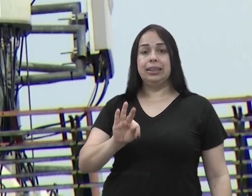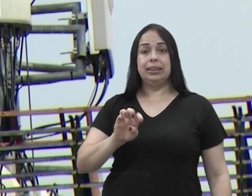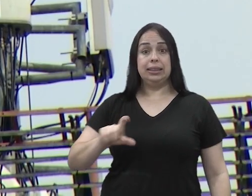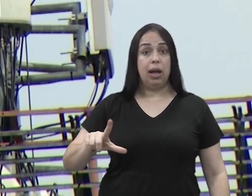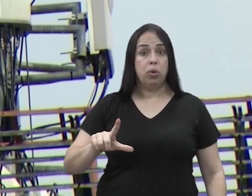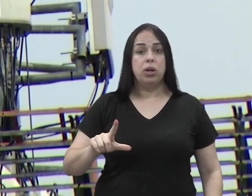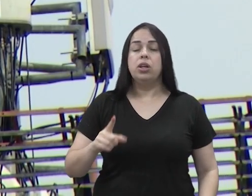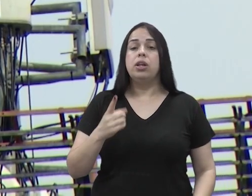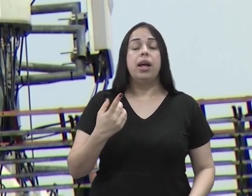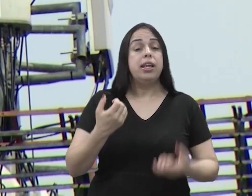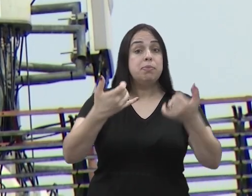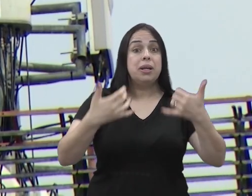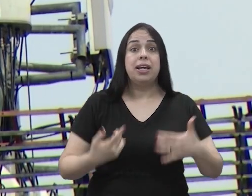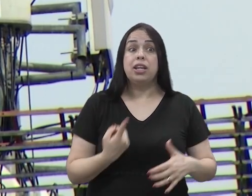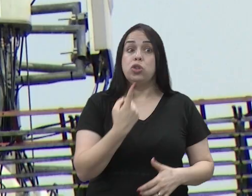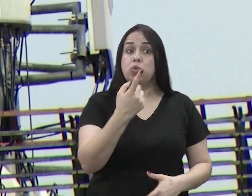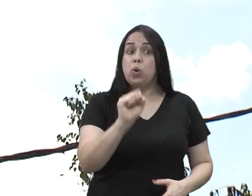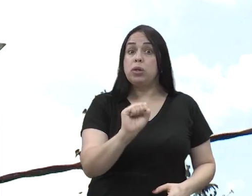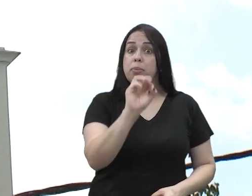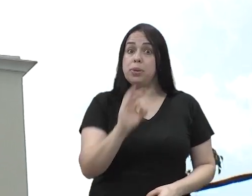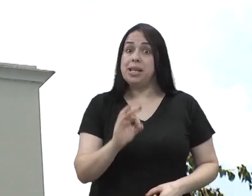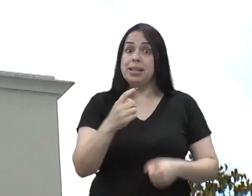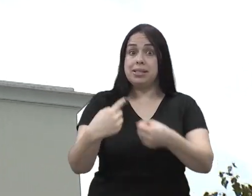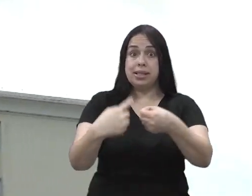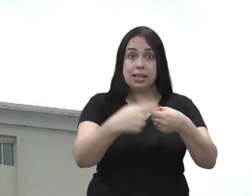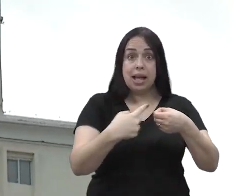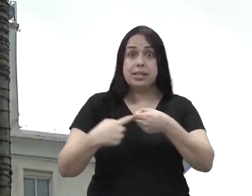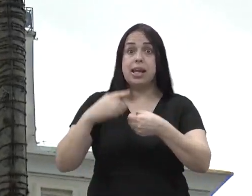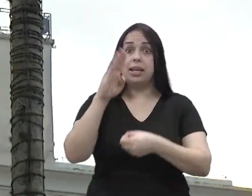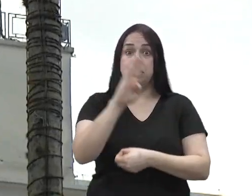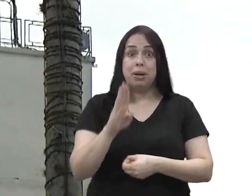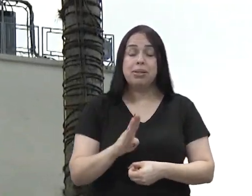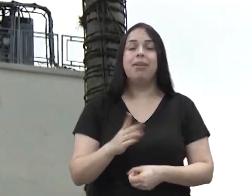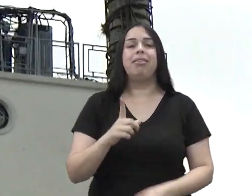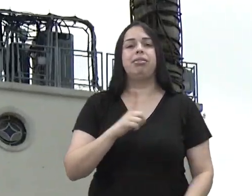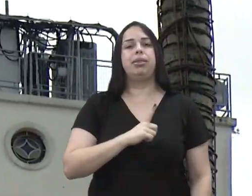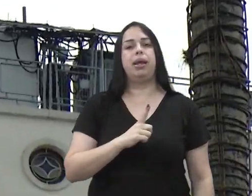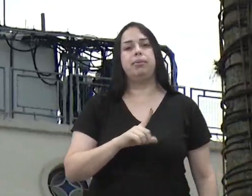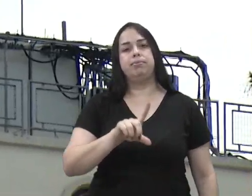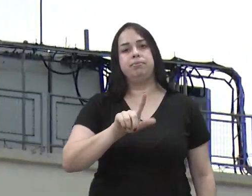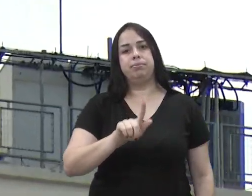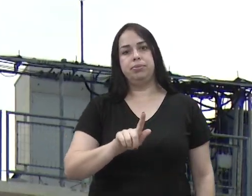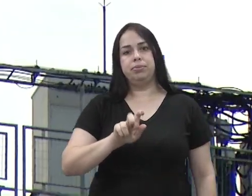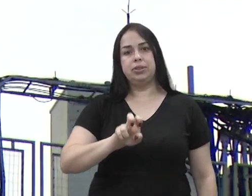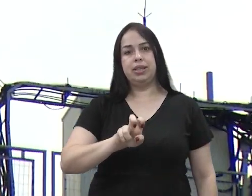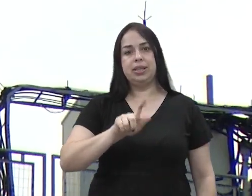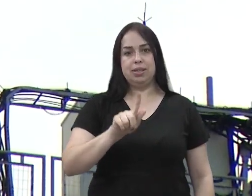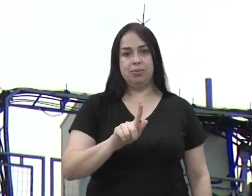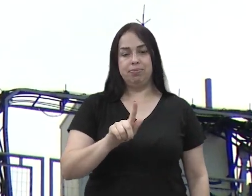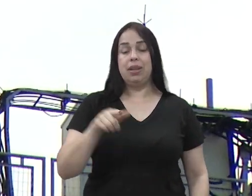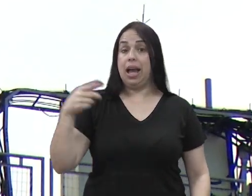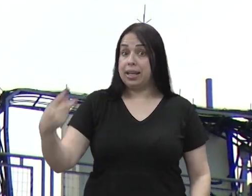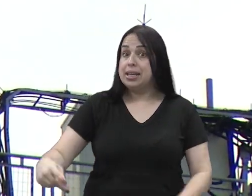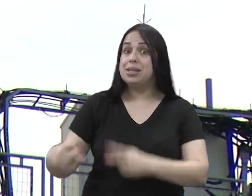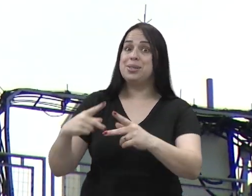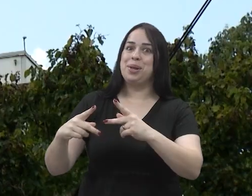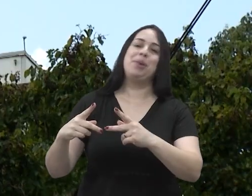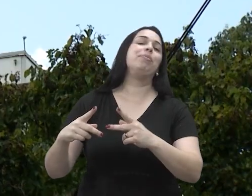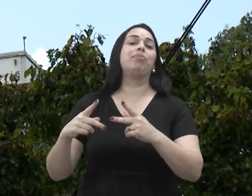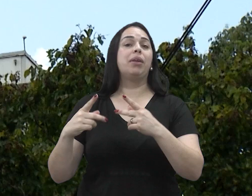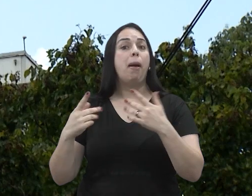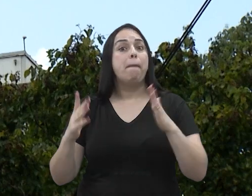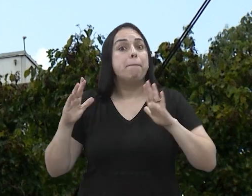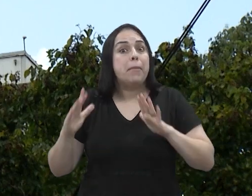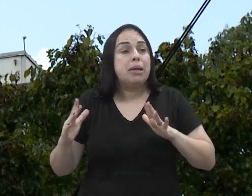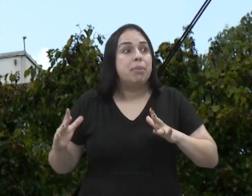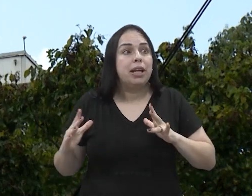cidades do Brasil têm antenas compatíveis com a nova geração da internet móvel. São José é um desses locais. Mas,